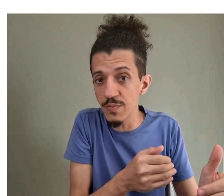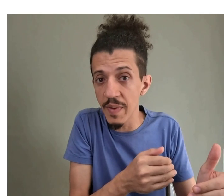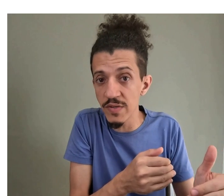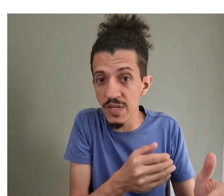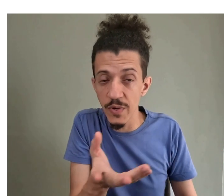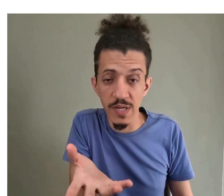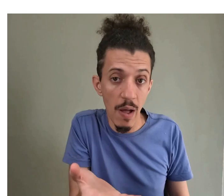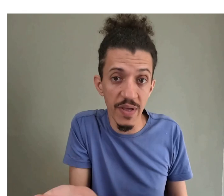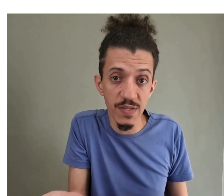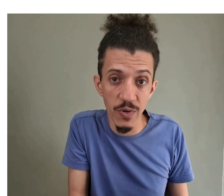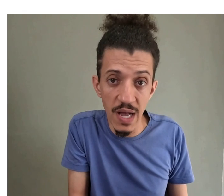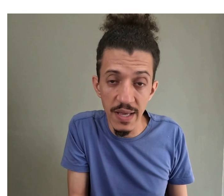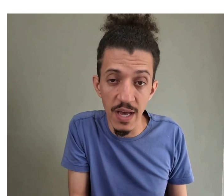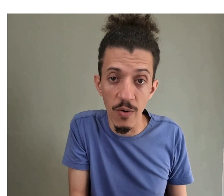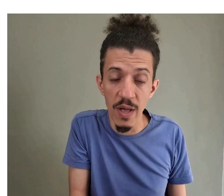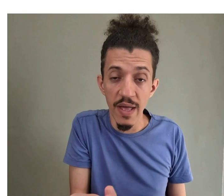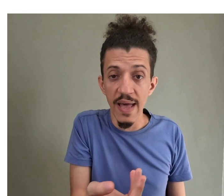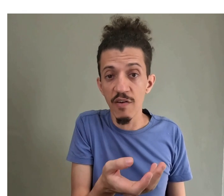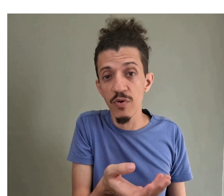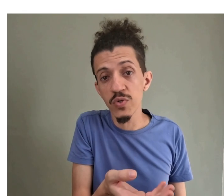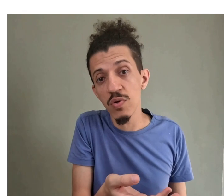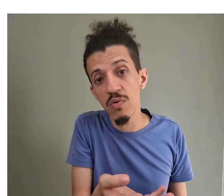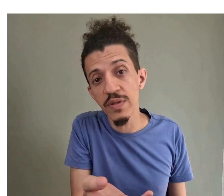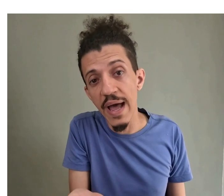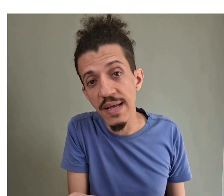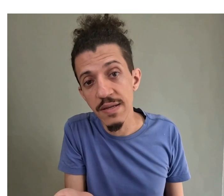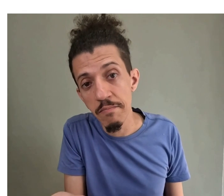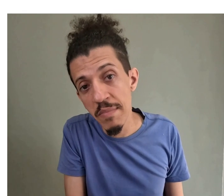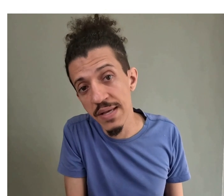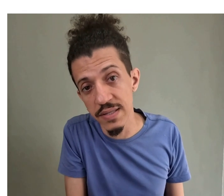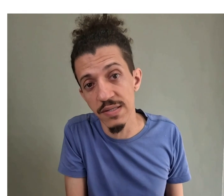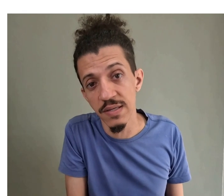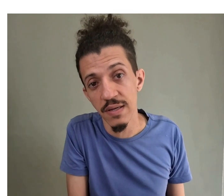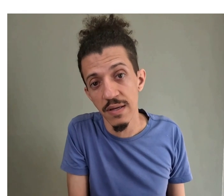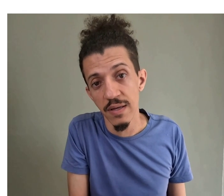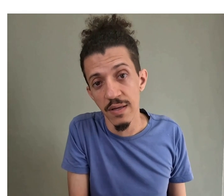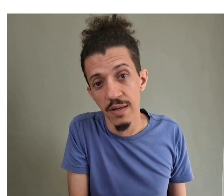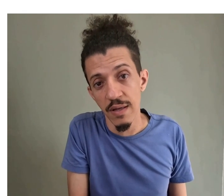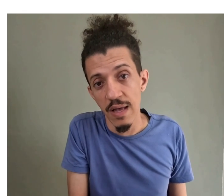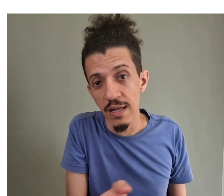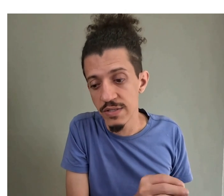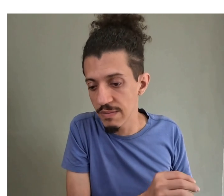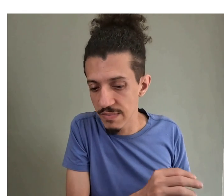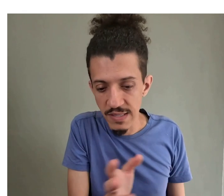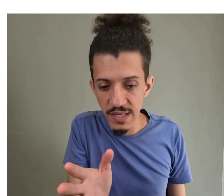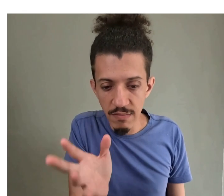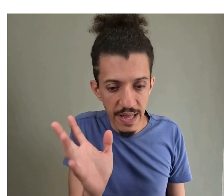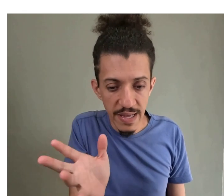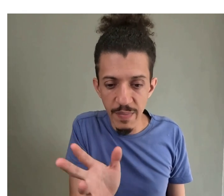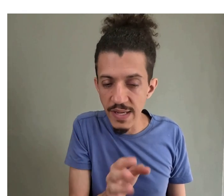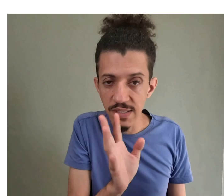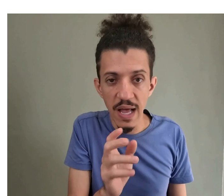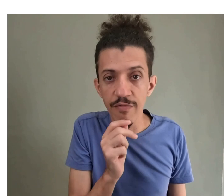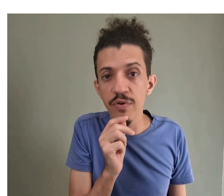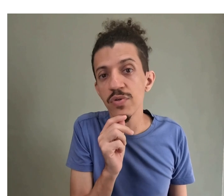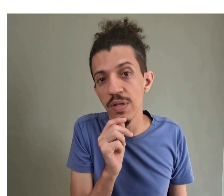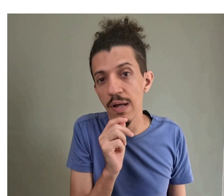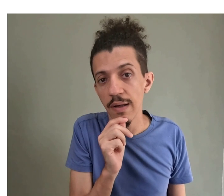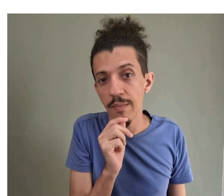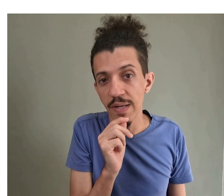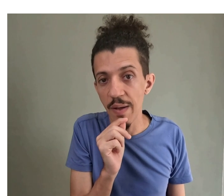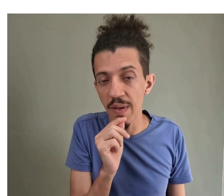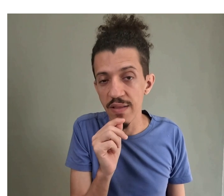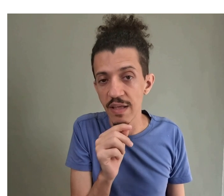lá nos primeiros anos. Por exemplo, a minha esposa Raquel, ela ficou surda com 10 meses. Ela tinha nascido 10 meses, ela ficou